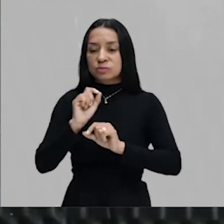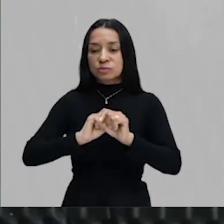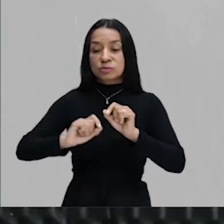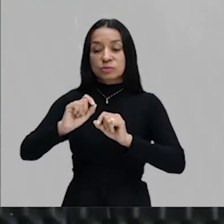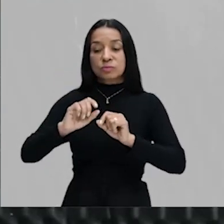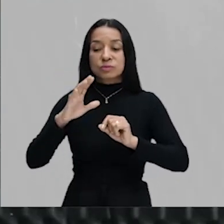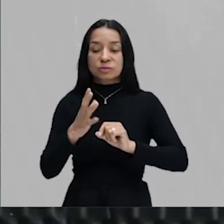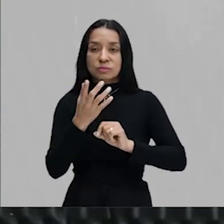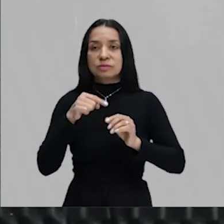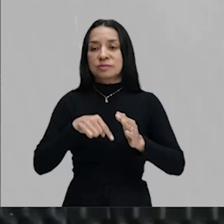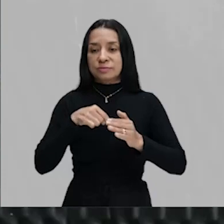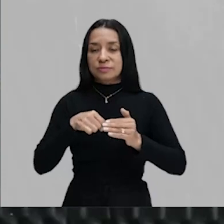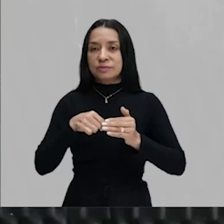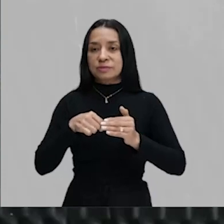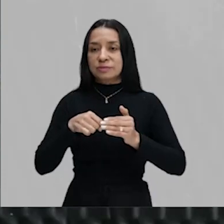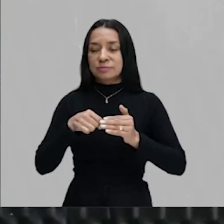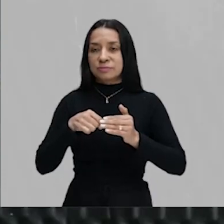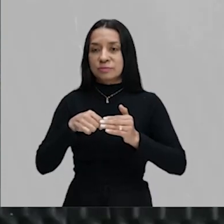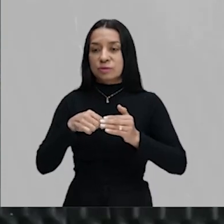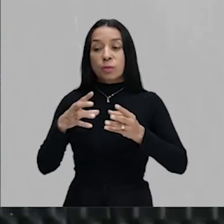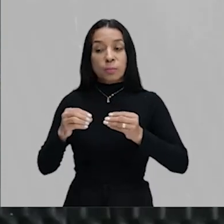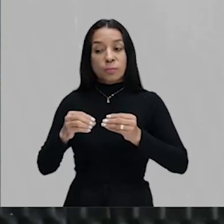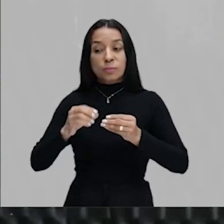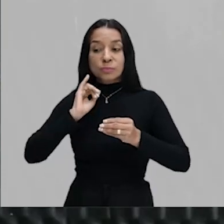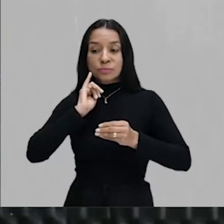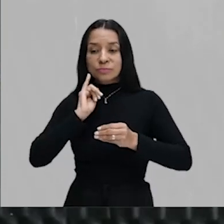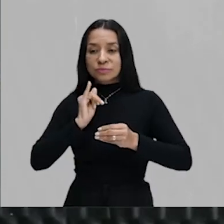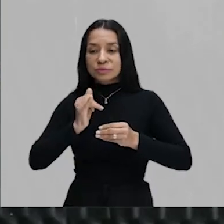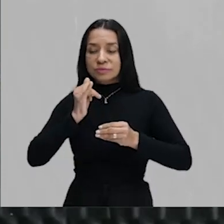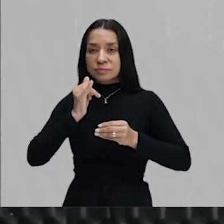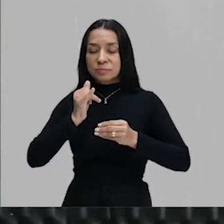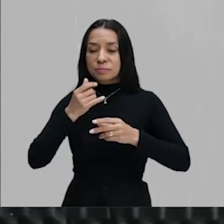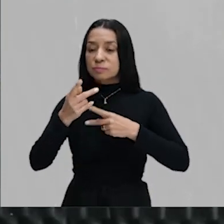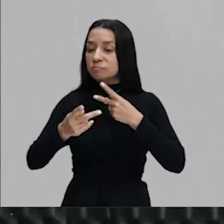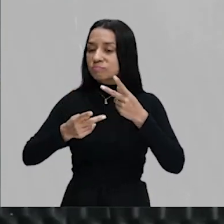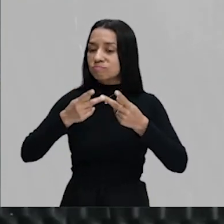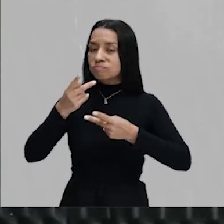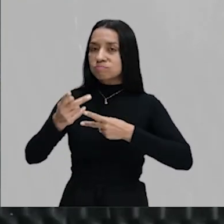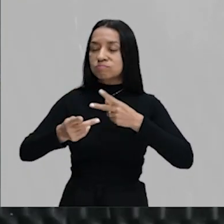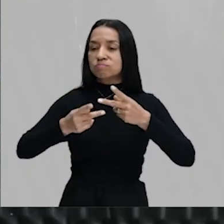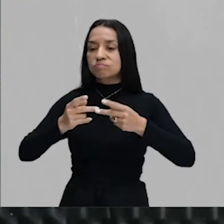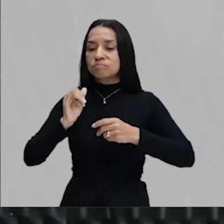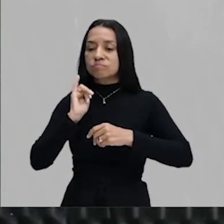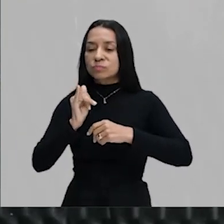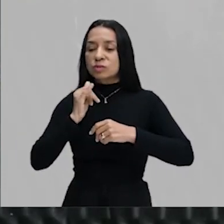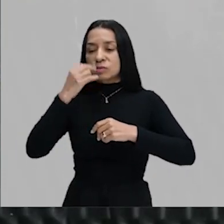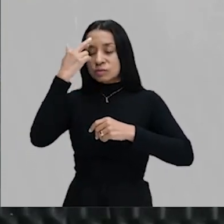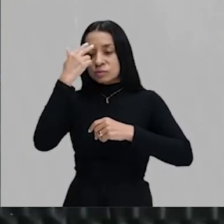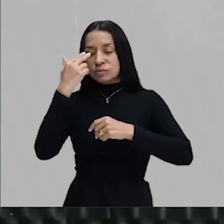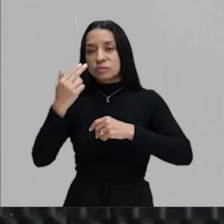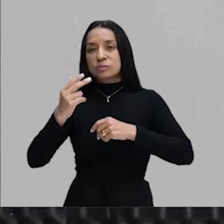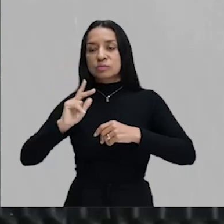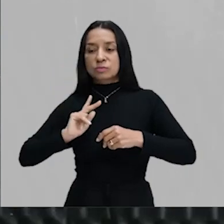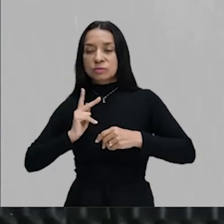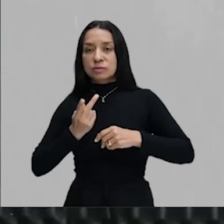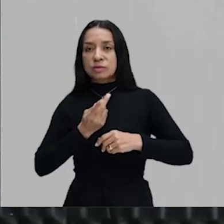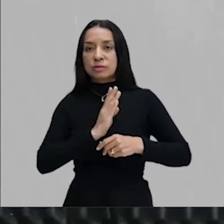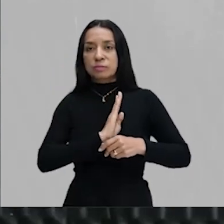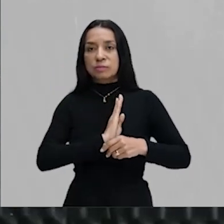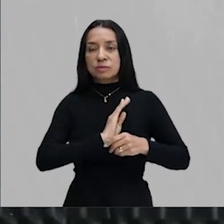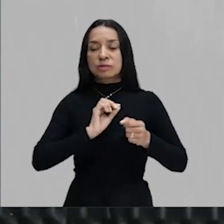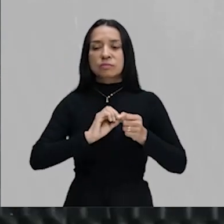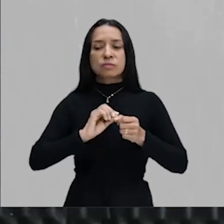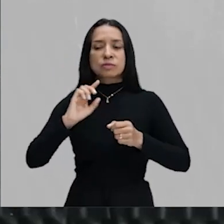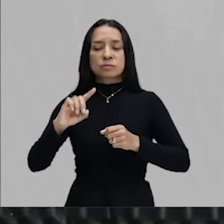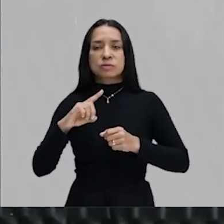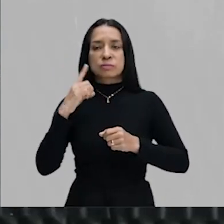fato aconteceram. Muitos dos relatos da história hebraica é feito depois. Nós